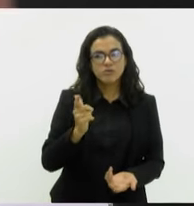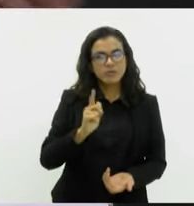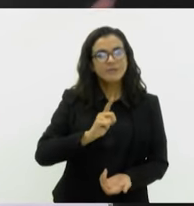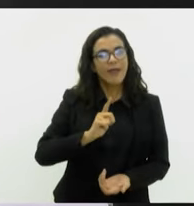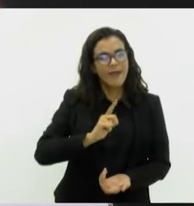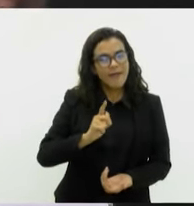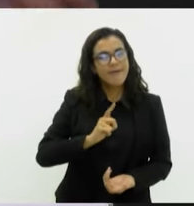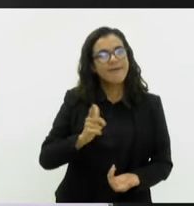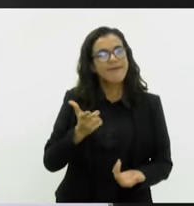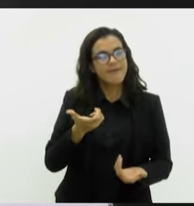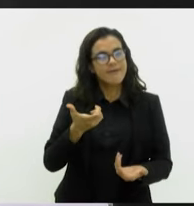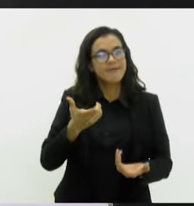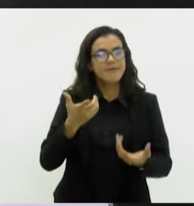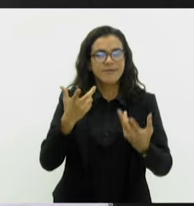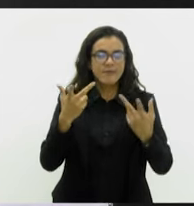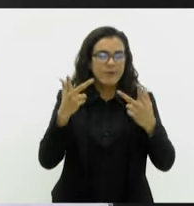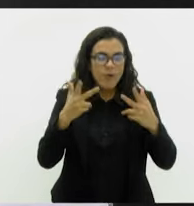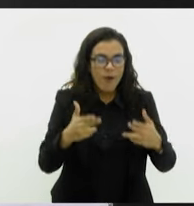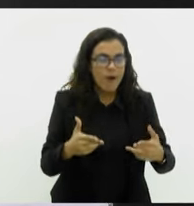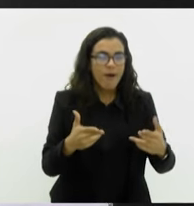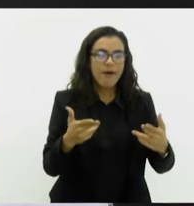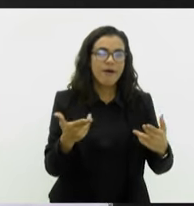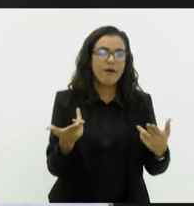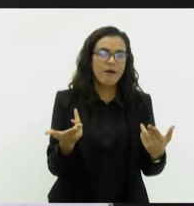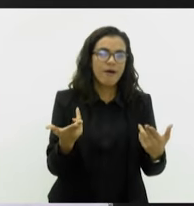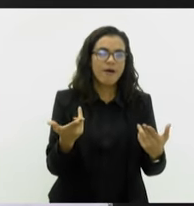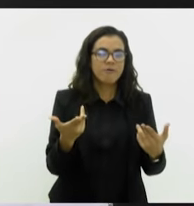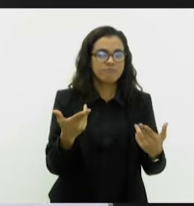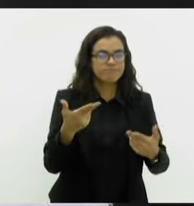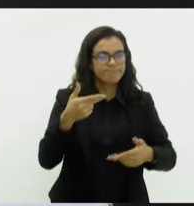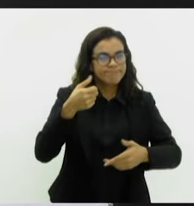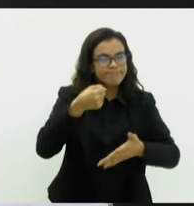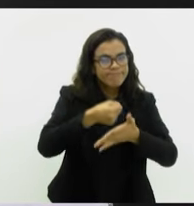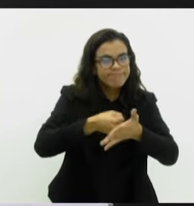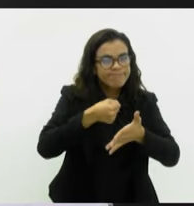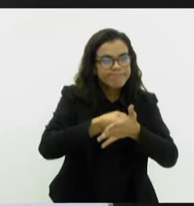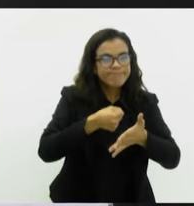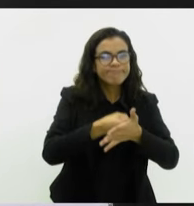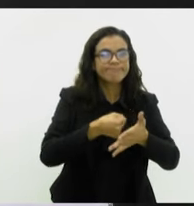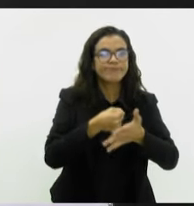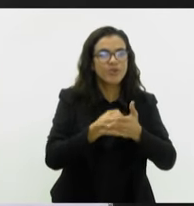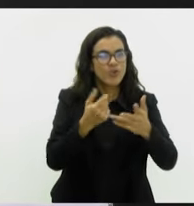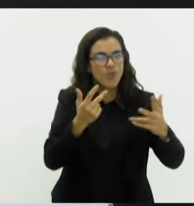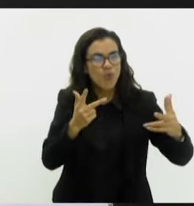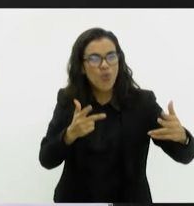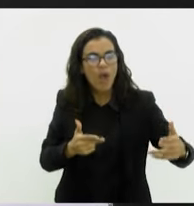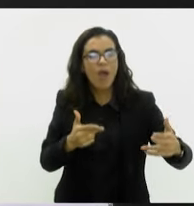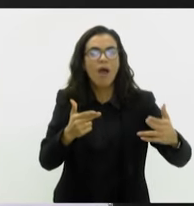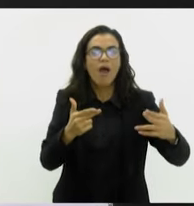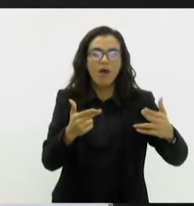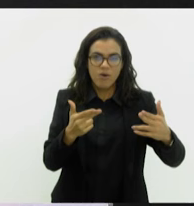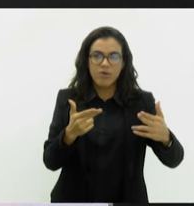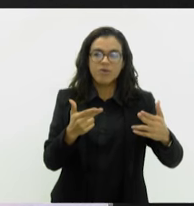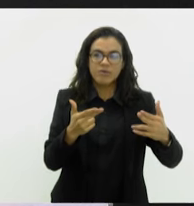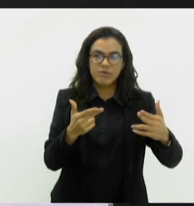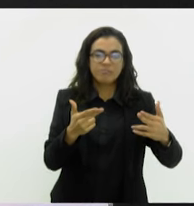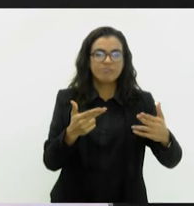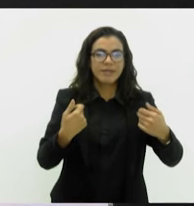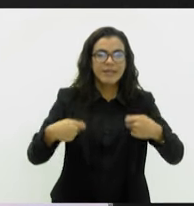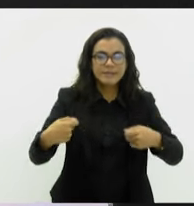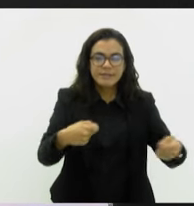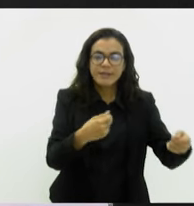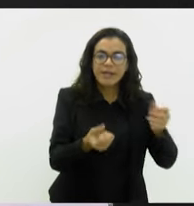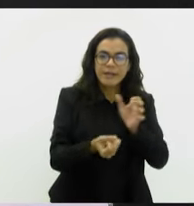sensibilidade como aqui se disse não é ombreando junto conosco nos avanços que sejam necessários para as